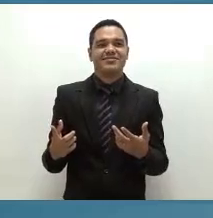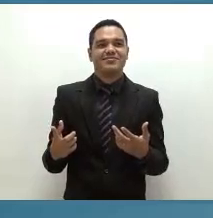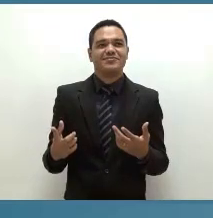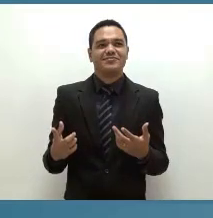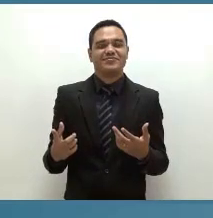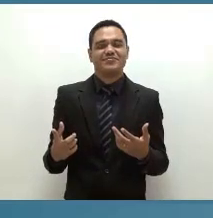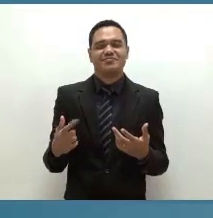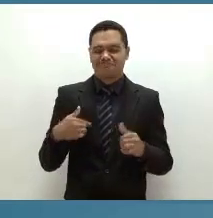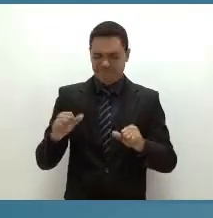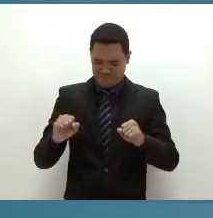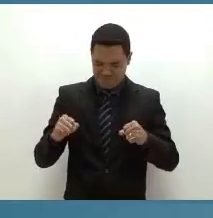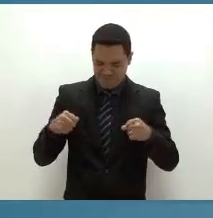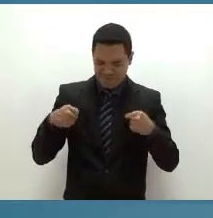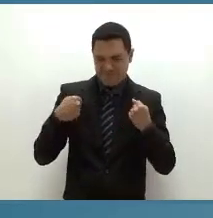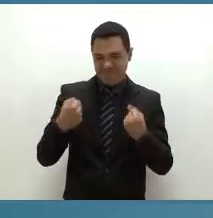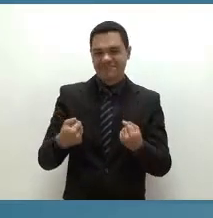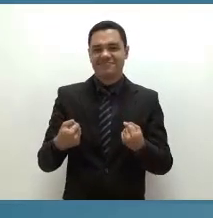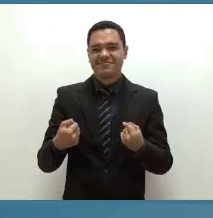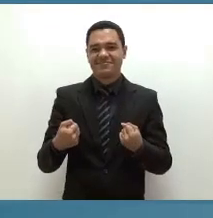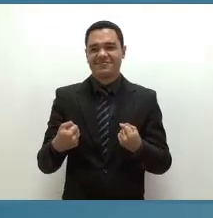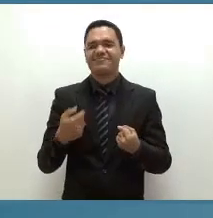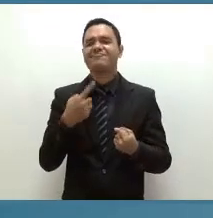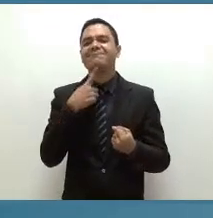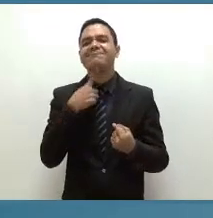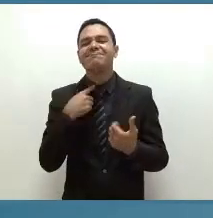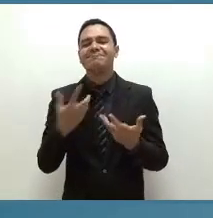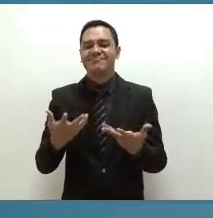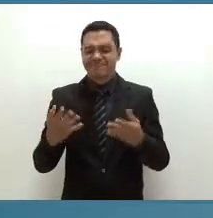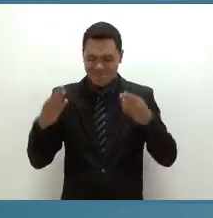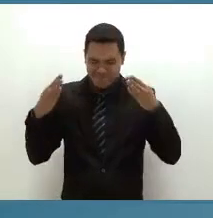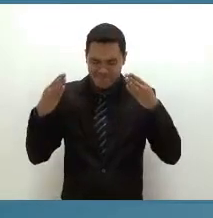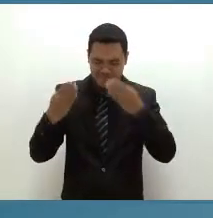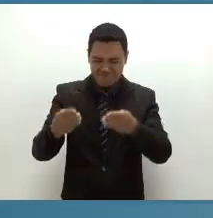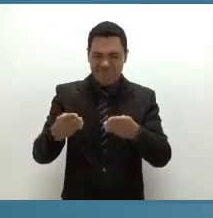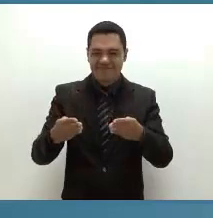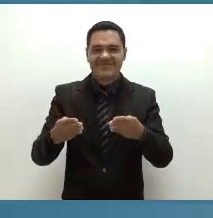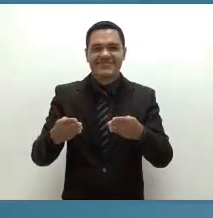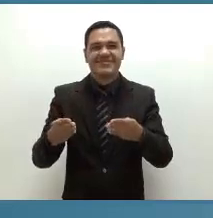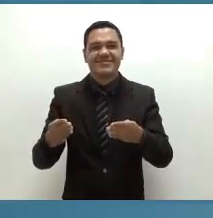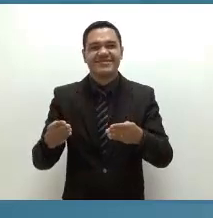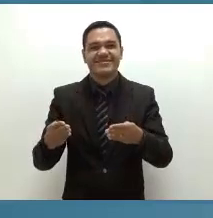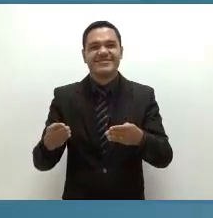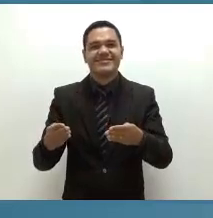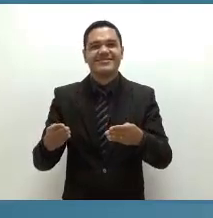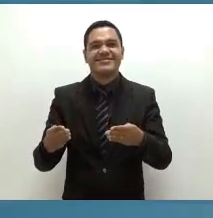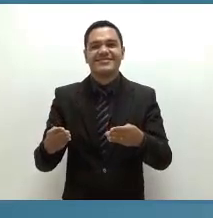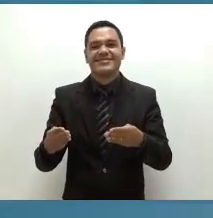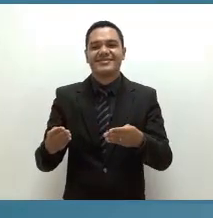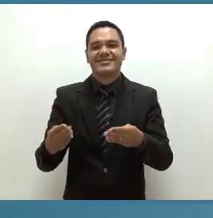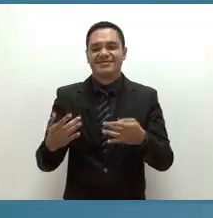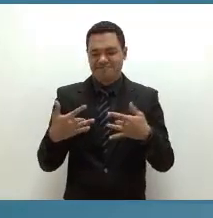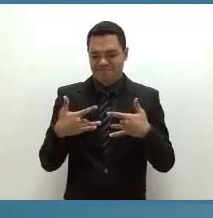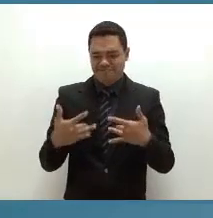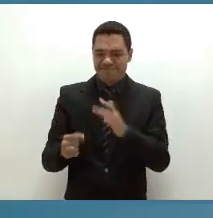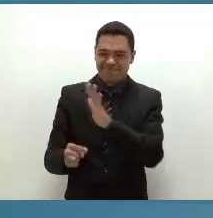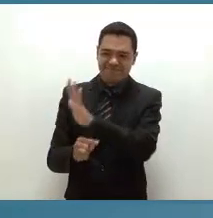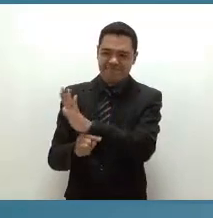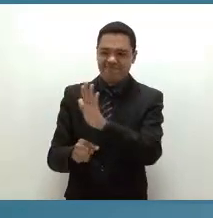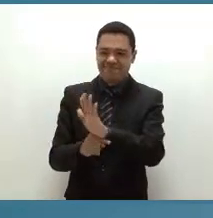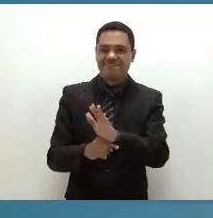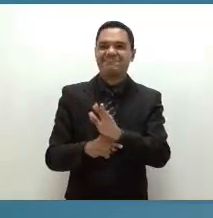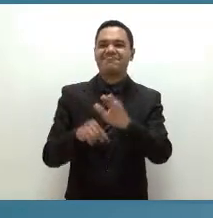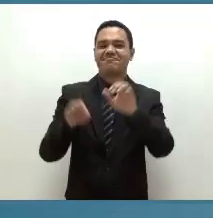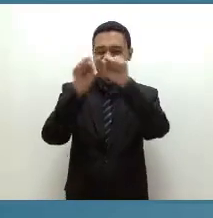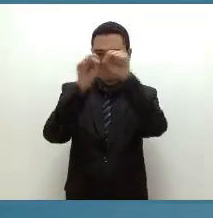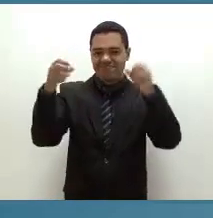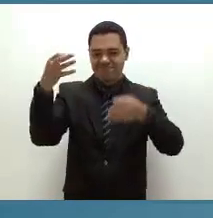e ficar com a realidade, a percepção para que possa contribuir para que esse processo seja